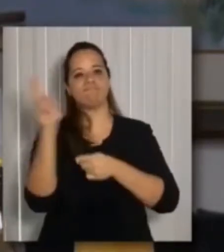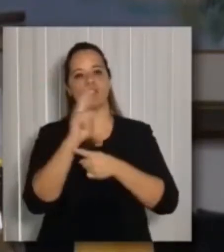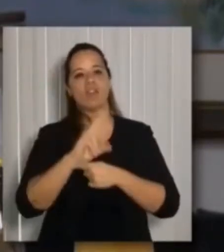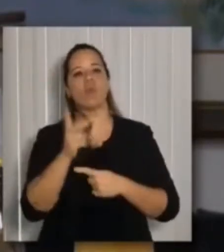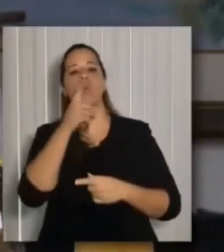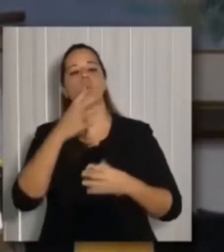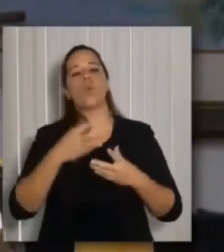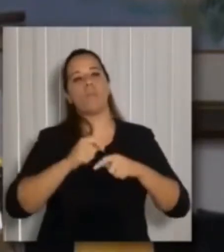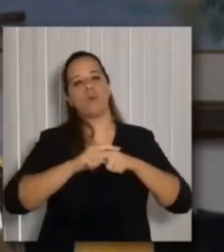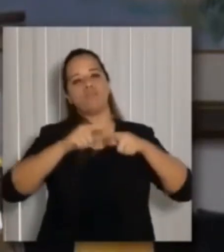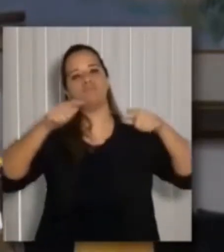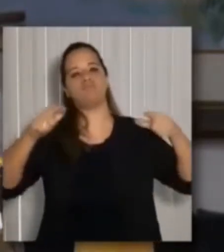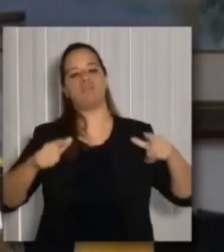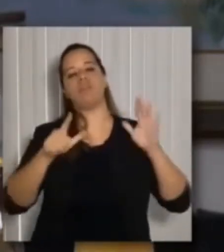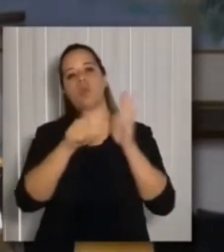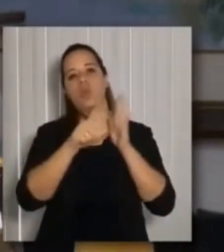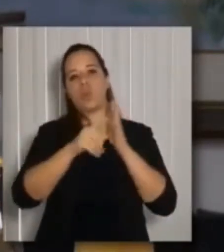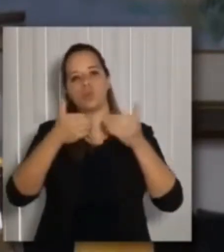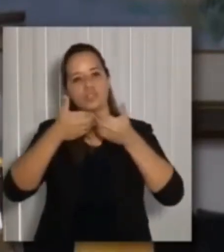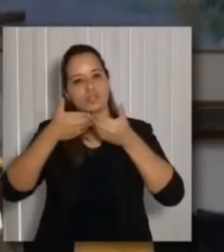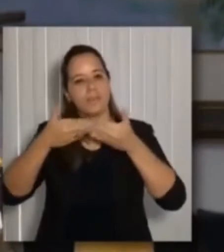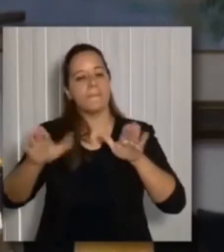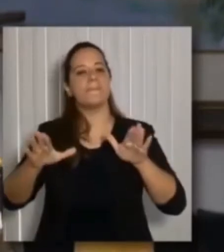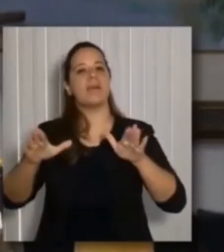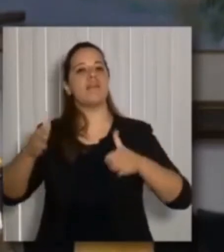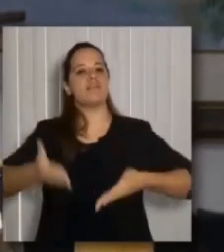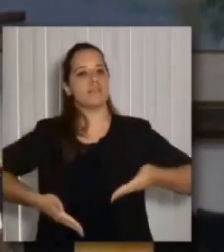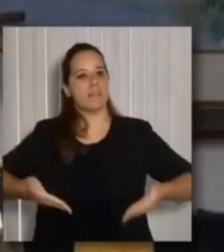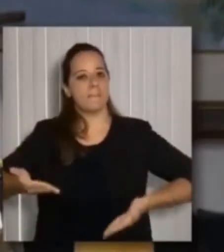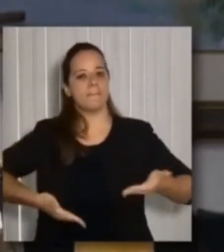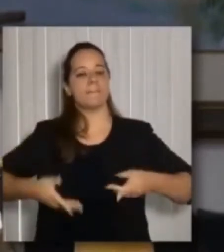de lojas abertas e o maior número de empregos, já que